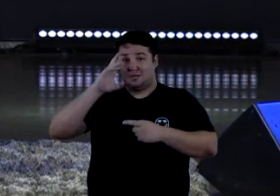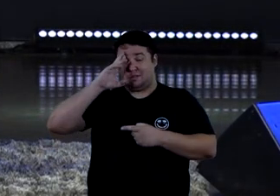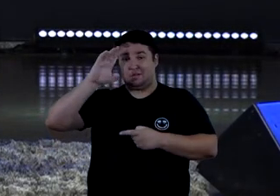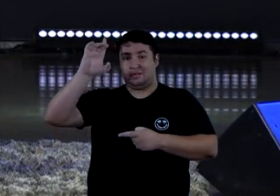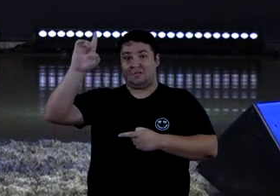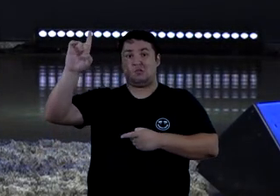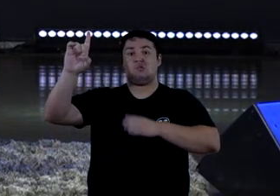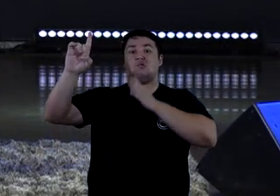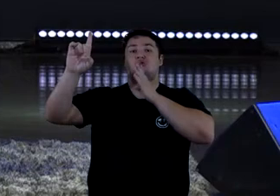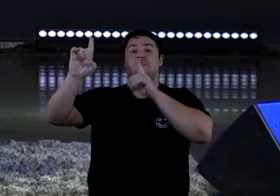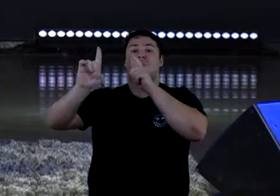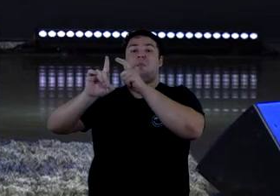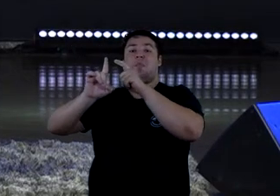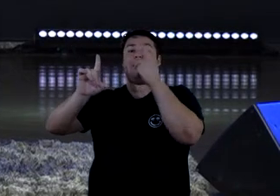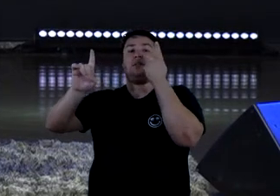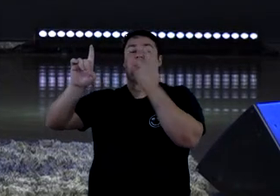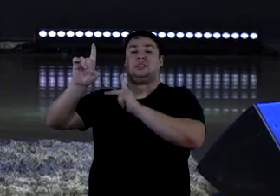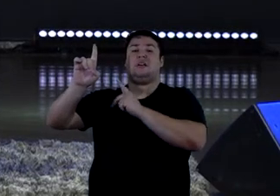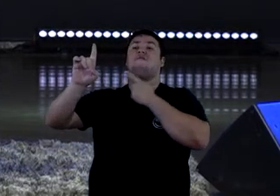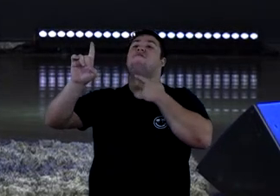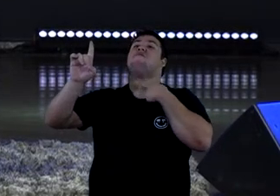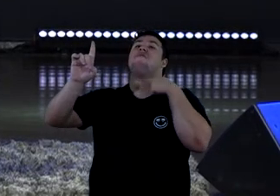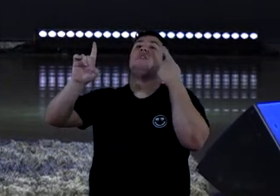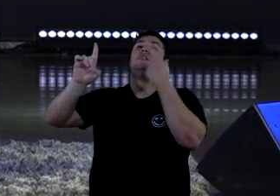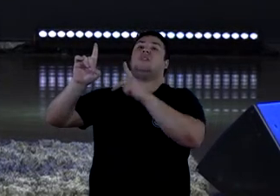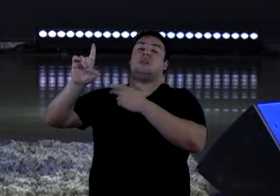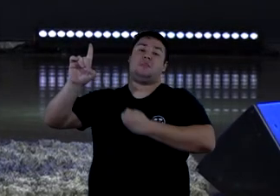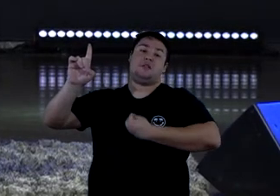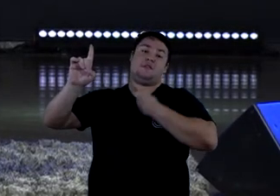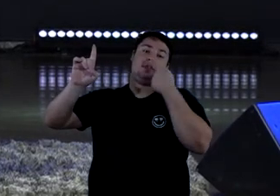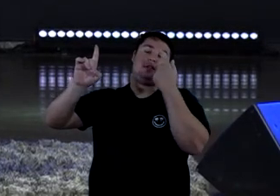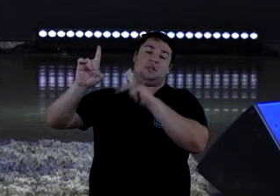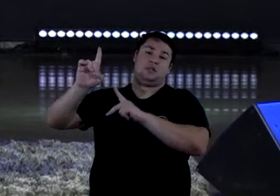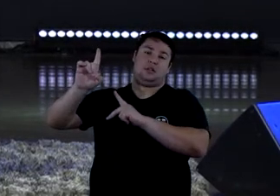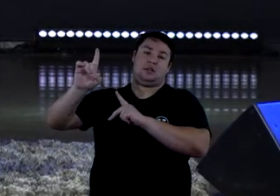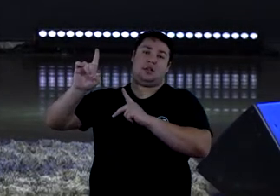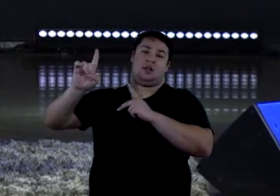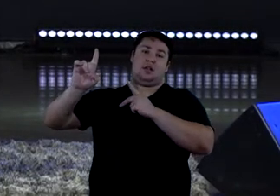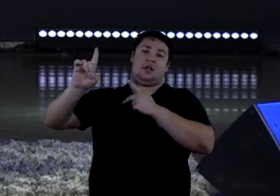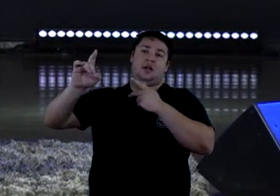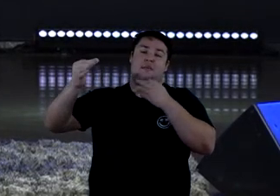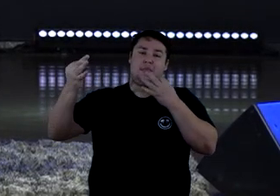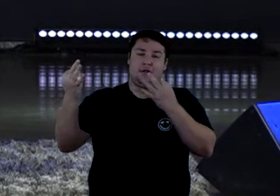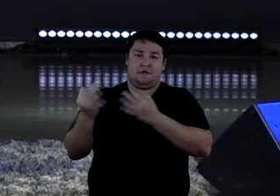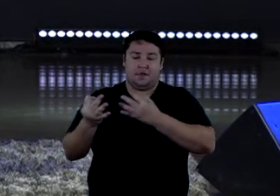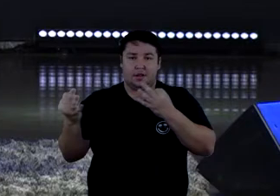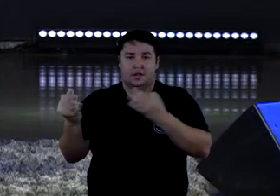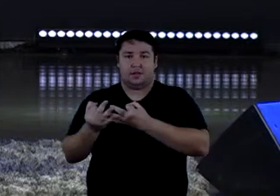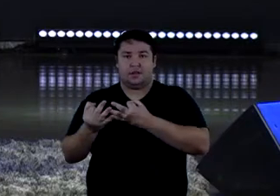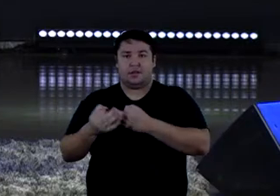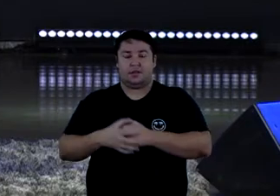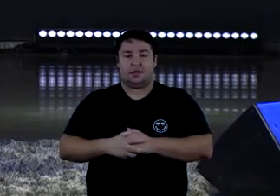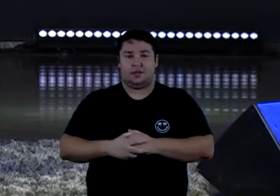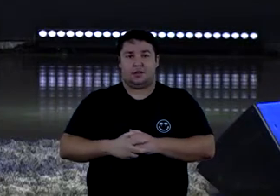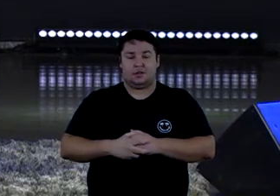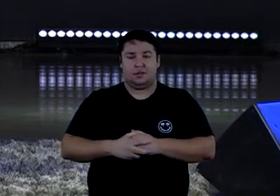pensamentos. Que você conheça a minha vontade para a tua vida. A vontade do Senhor é perfeita.